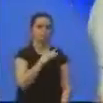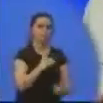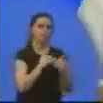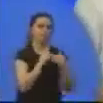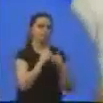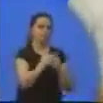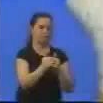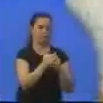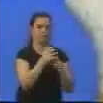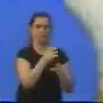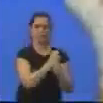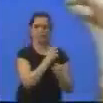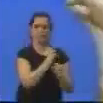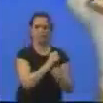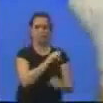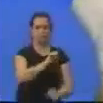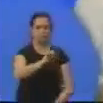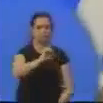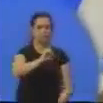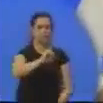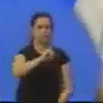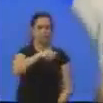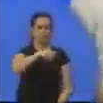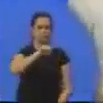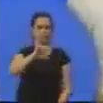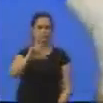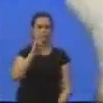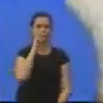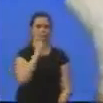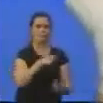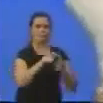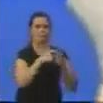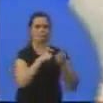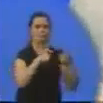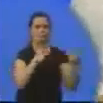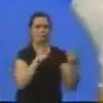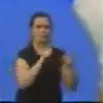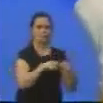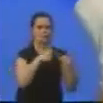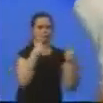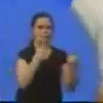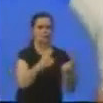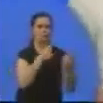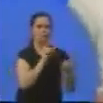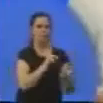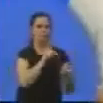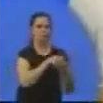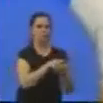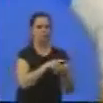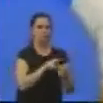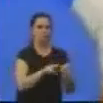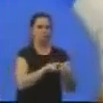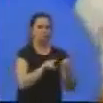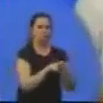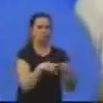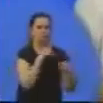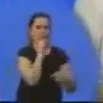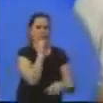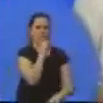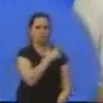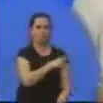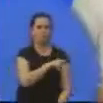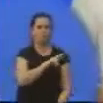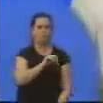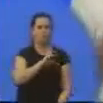da derivada e crescimento da função. Sinal da derivada vai ser uma parábola de concavidade